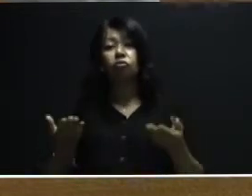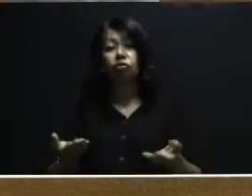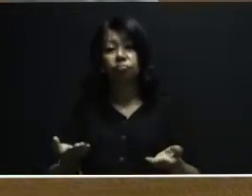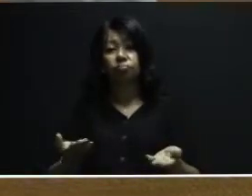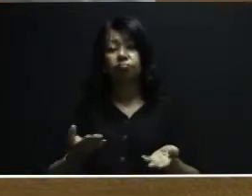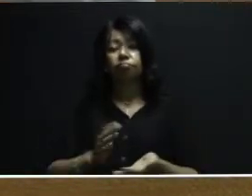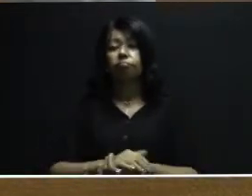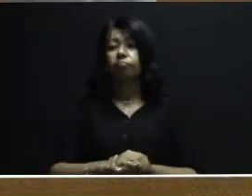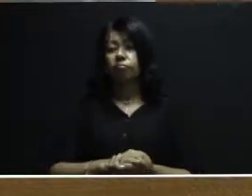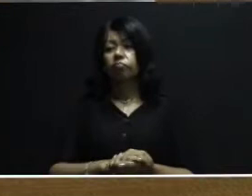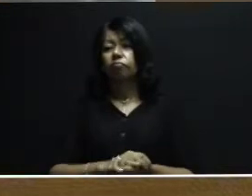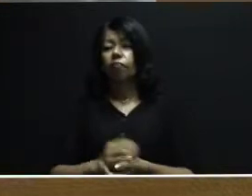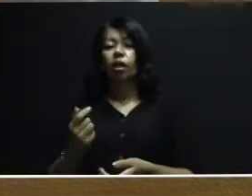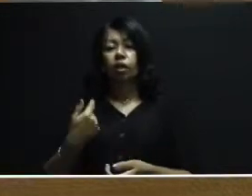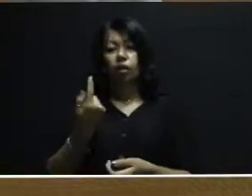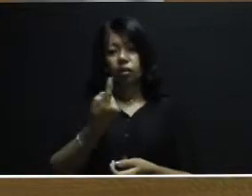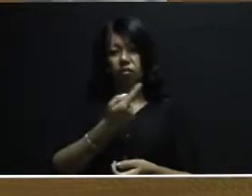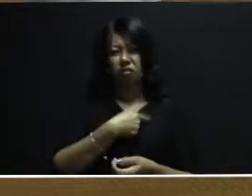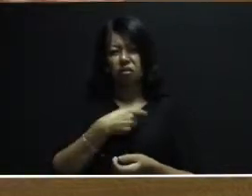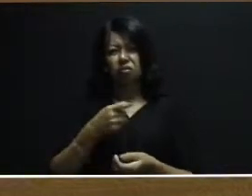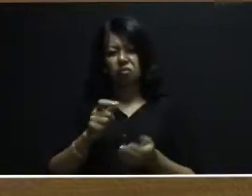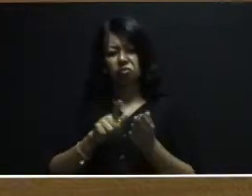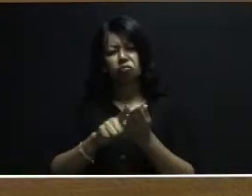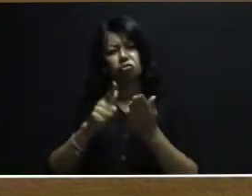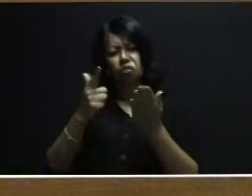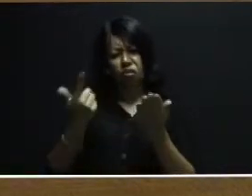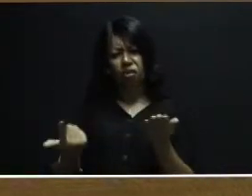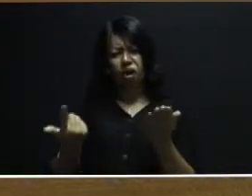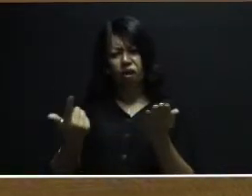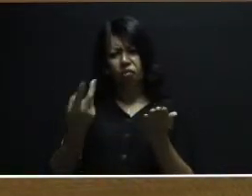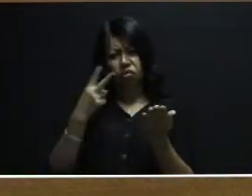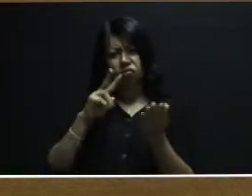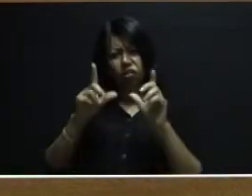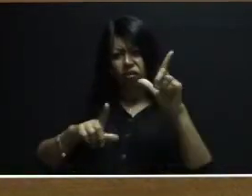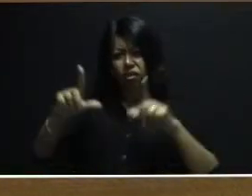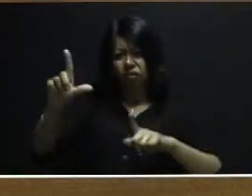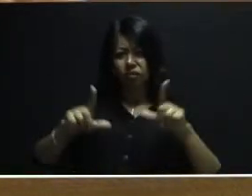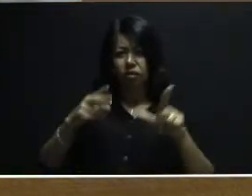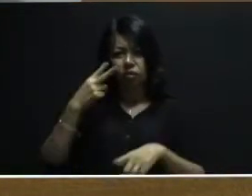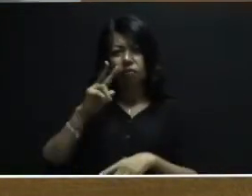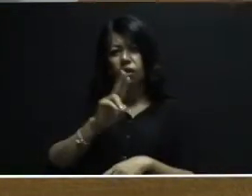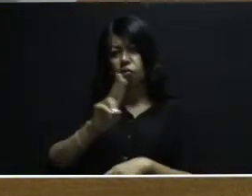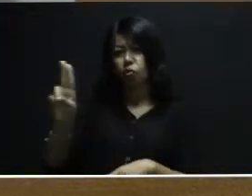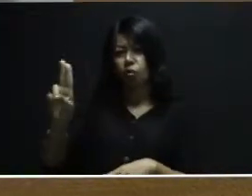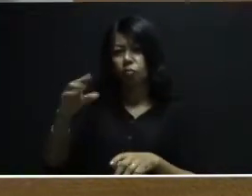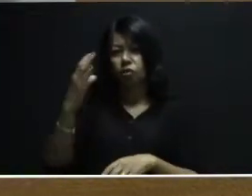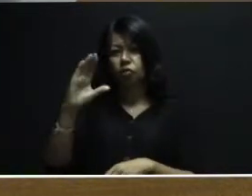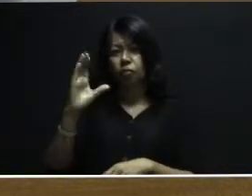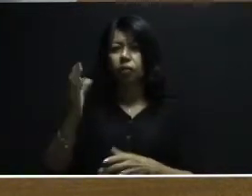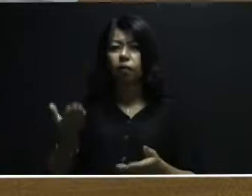Aonde? Aonde que nós abrimos um jornal, vemos uma televisão e vemos o nome de Cubatão?